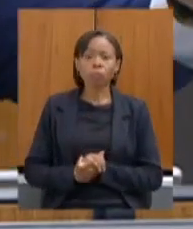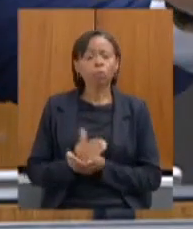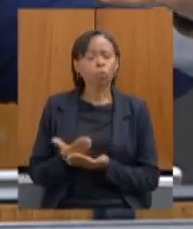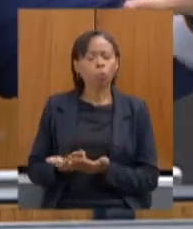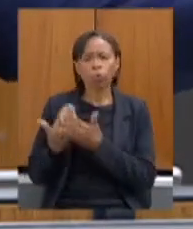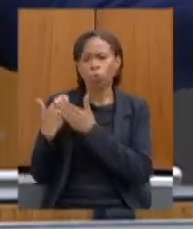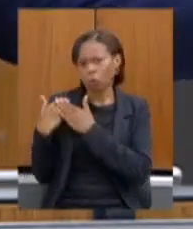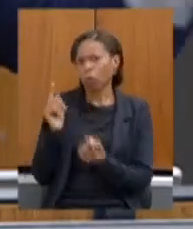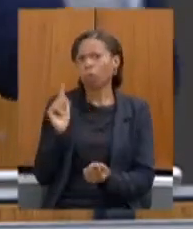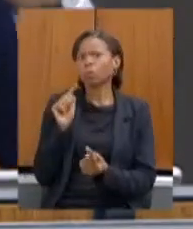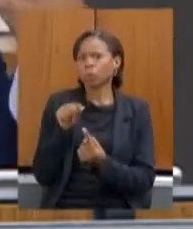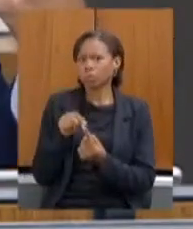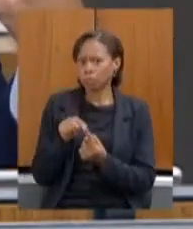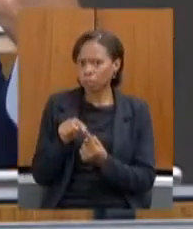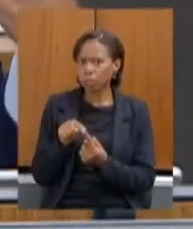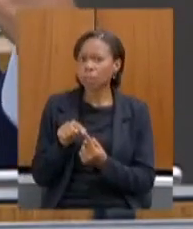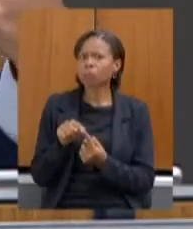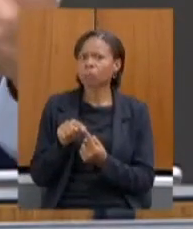trazer